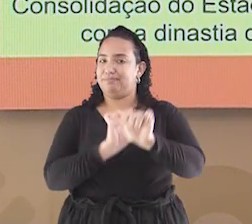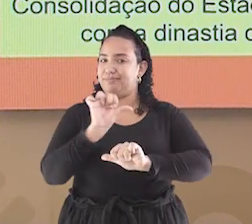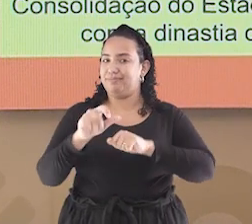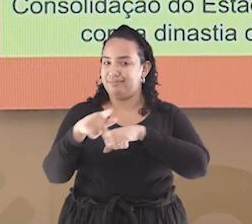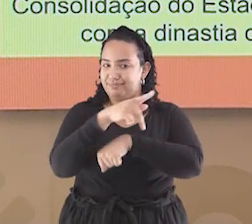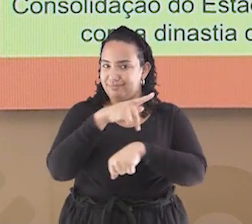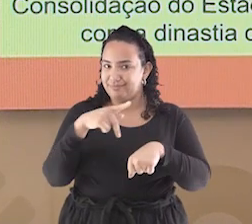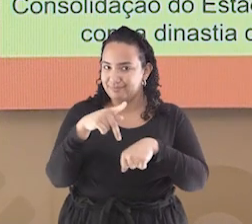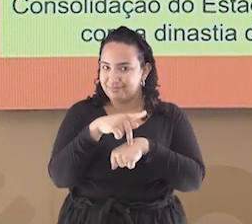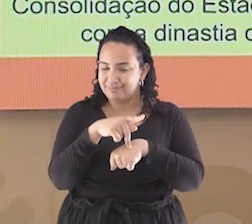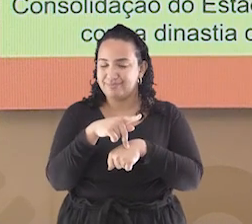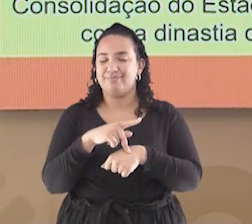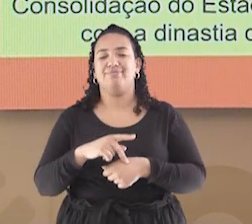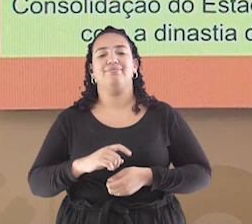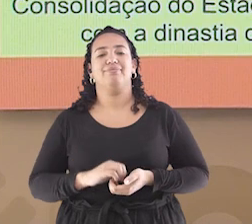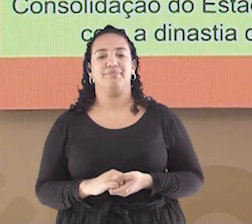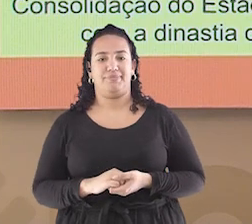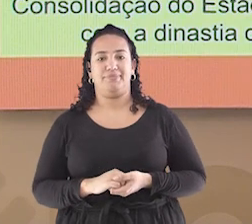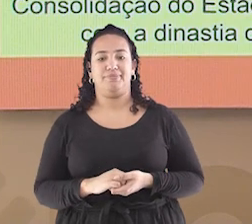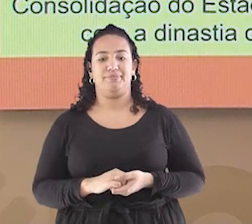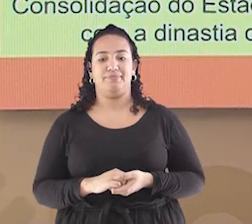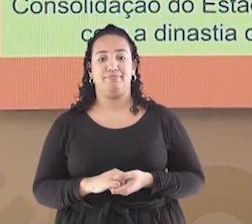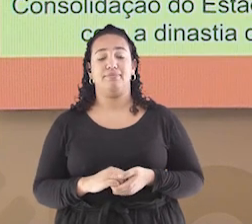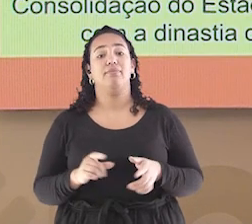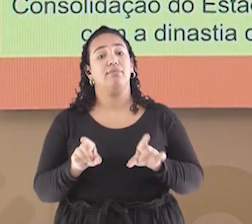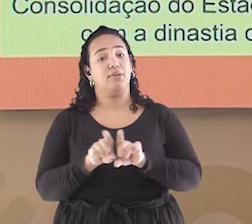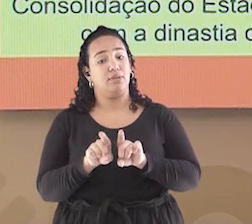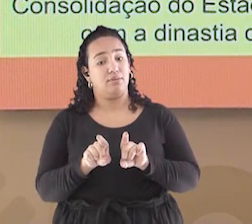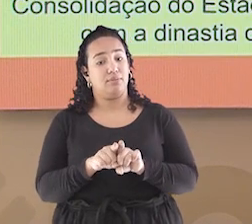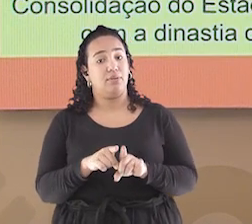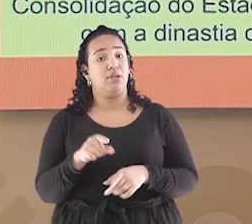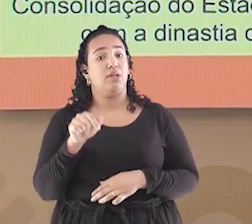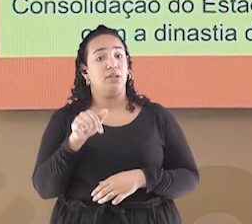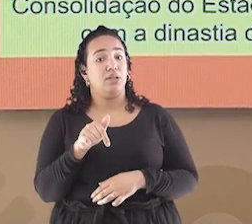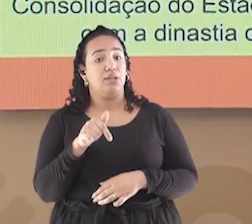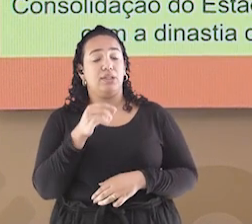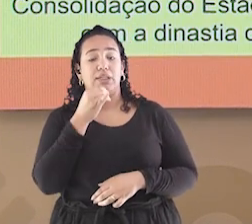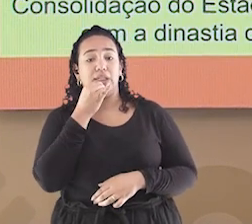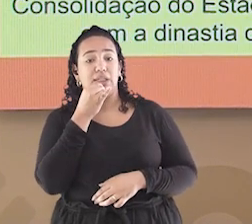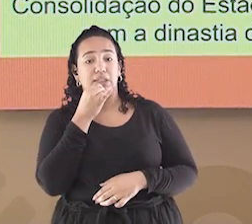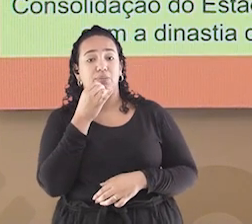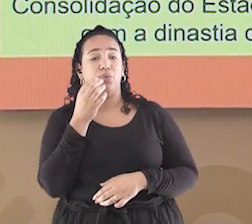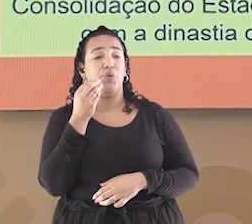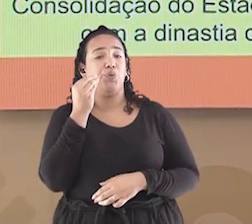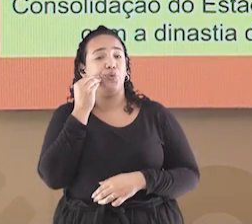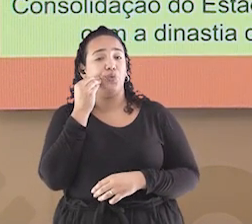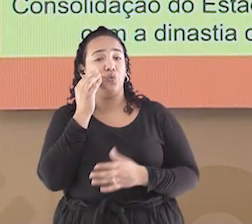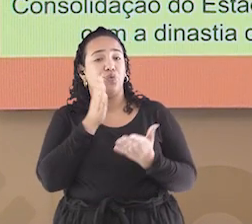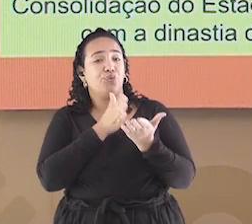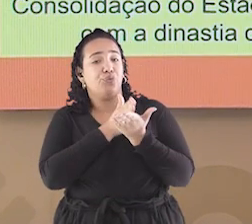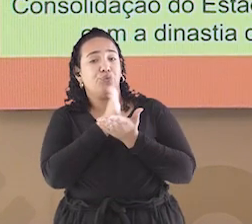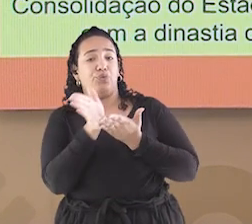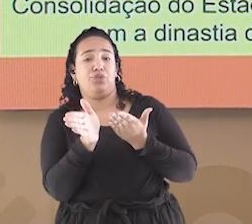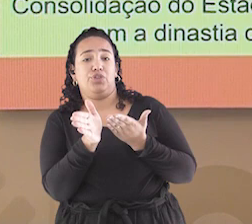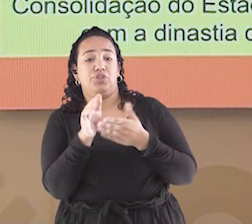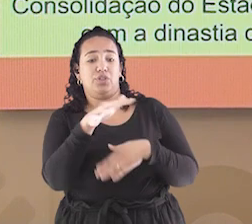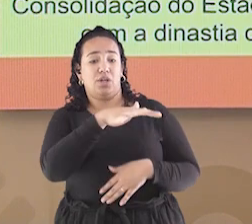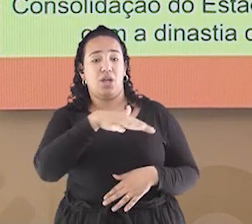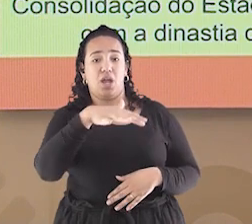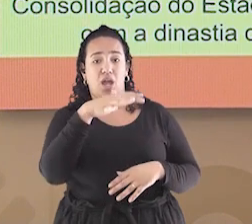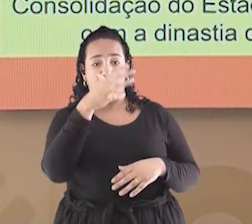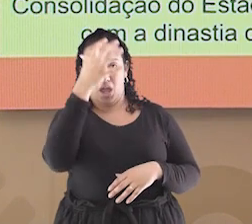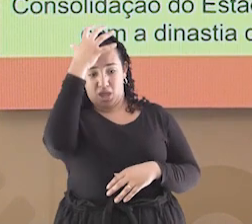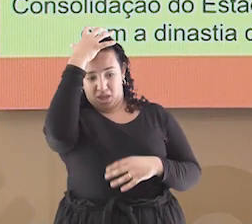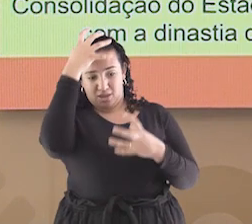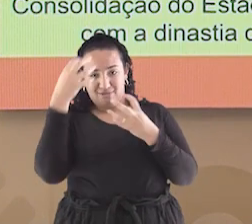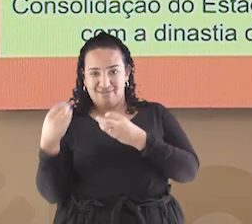Isso é, um país independente, até mesmo para fugir das velhas ameaças do Reino de Castela, o reino vizinho que cedeu um